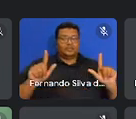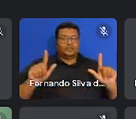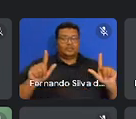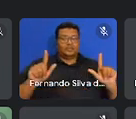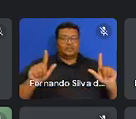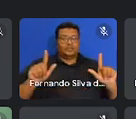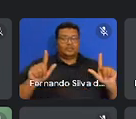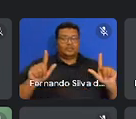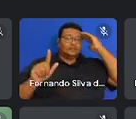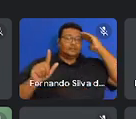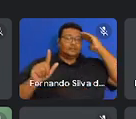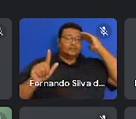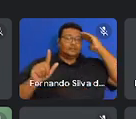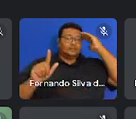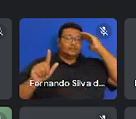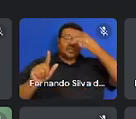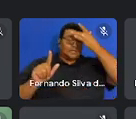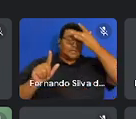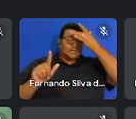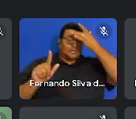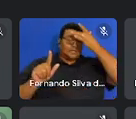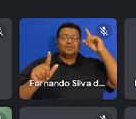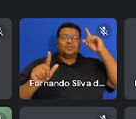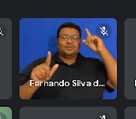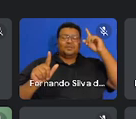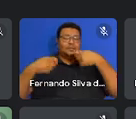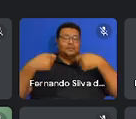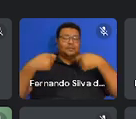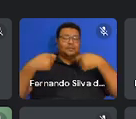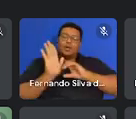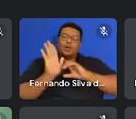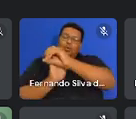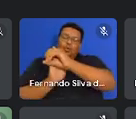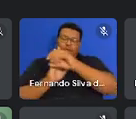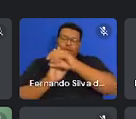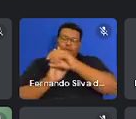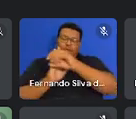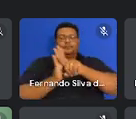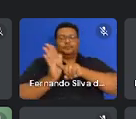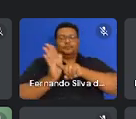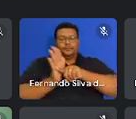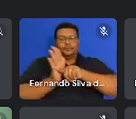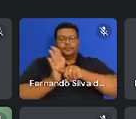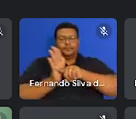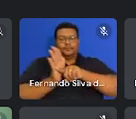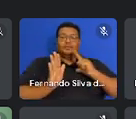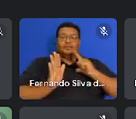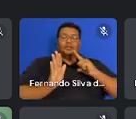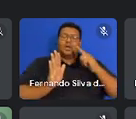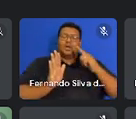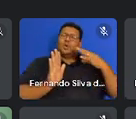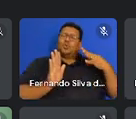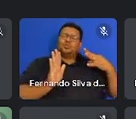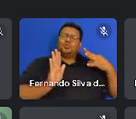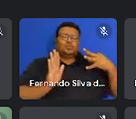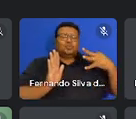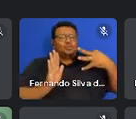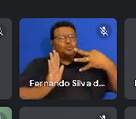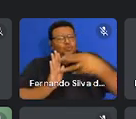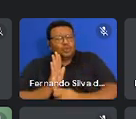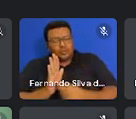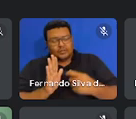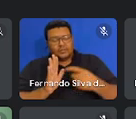no Google. Produtos notáveis. E aí vai aparecer todos os produtos notáveis. O que a gente precisa é do quadrado